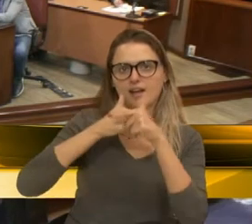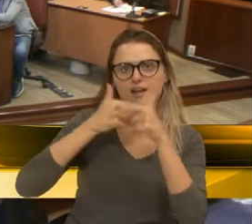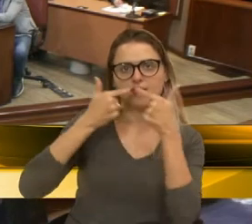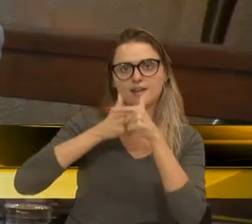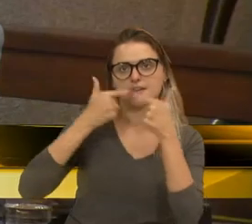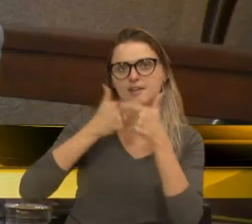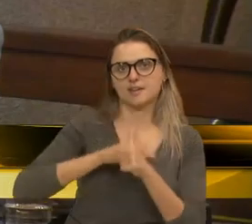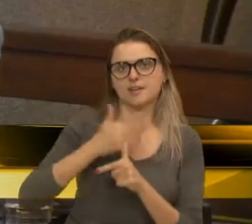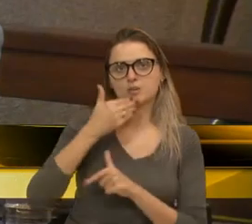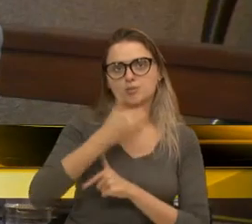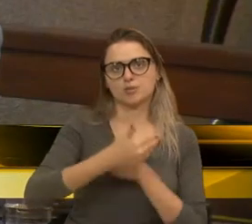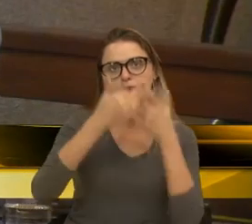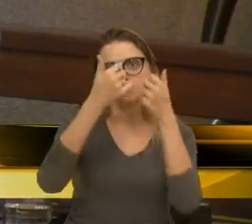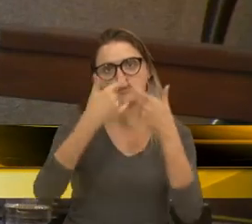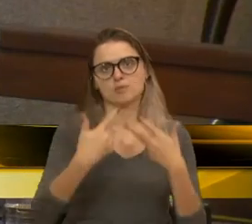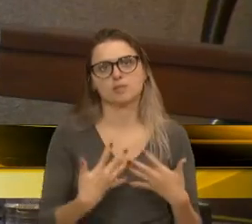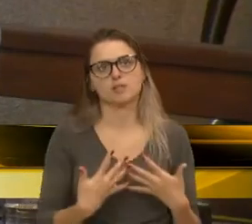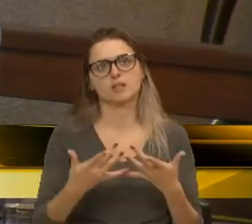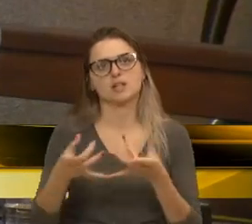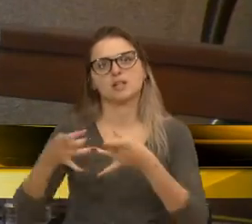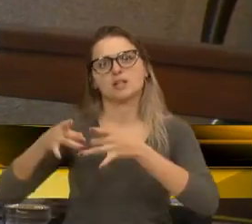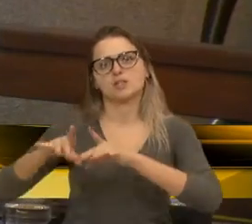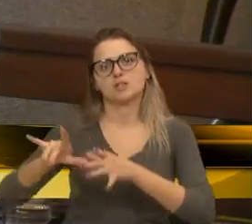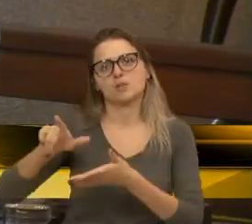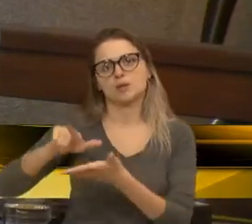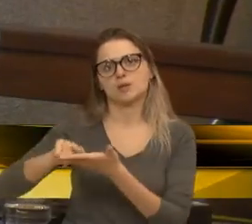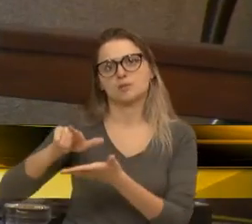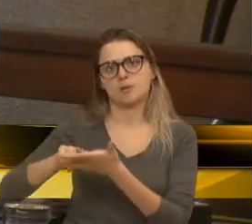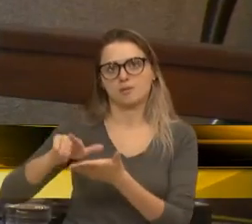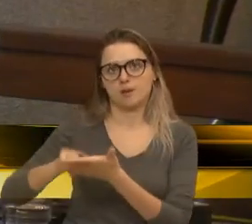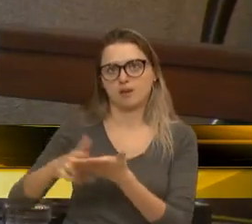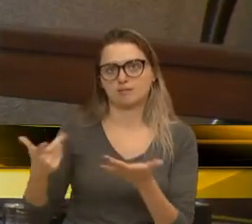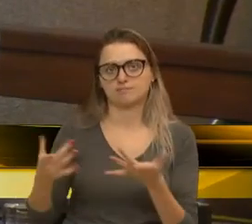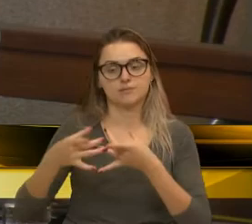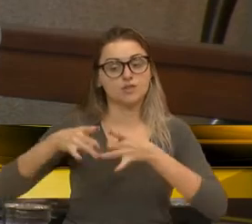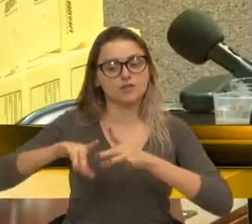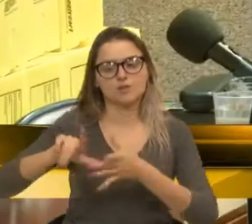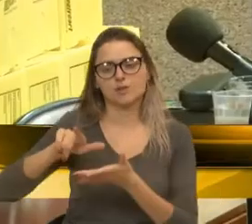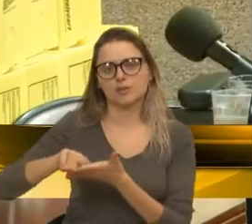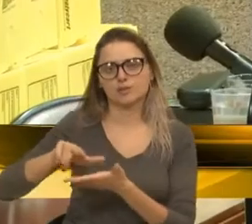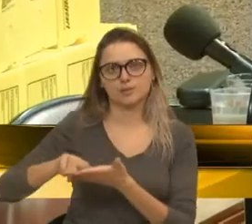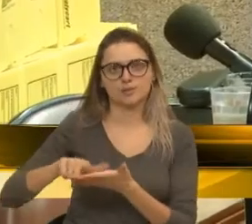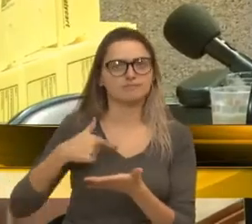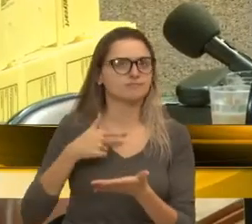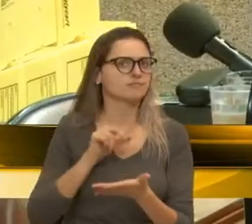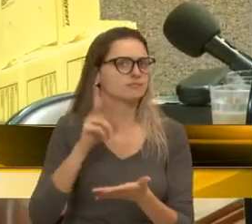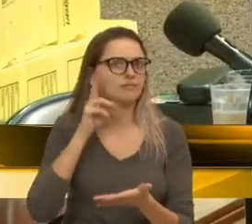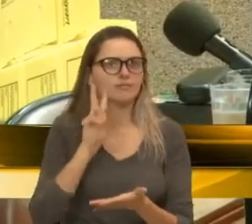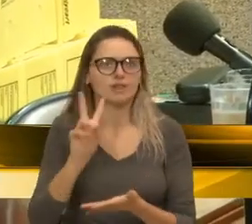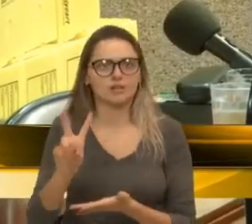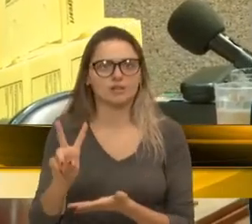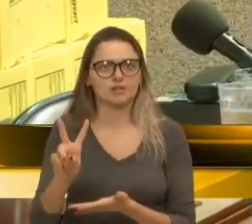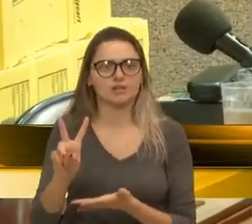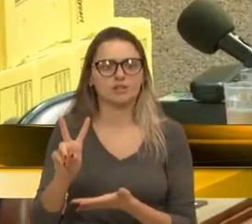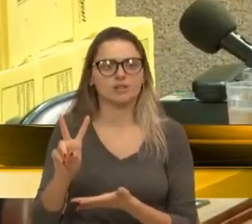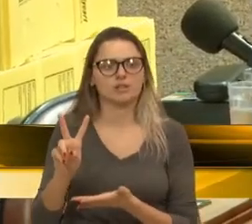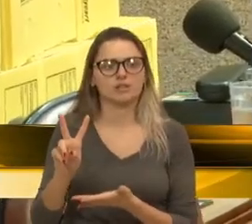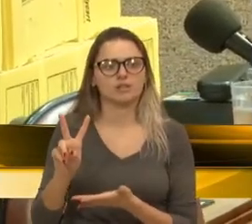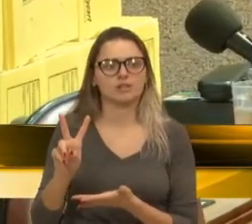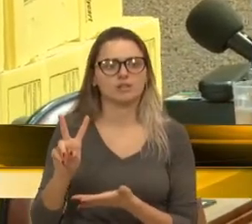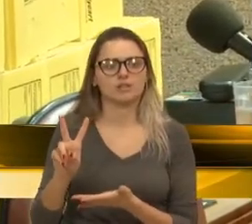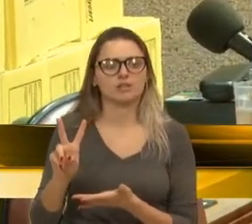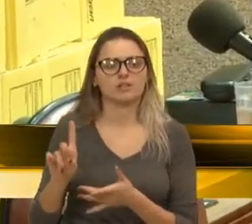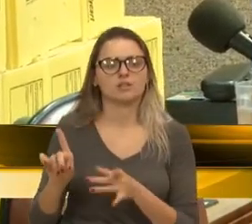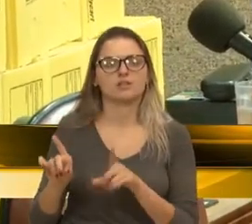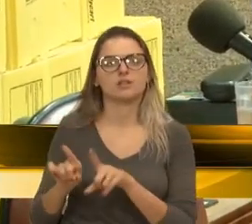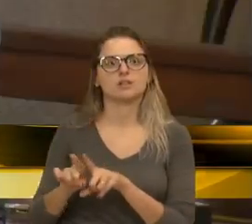informação desta casa. E sobrando papel lá, talvez, né? Sobrando papel. Eu não vi ali, e vamos olhar